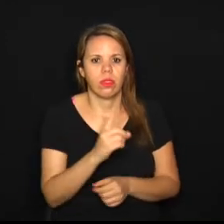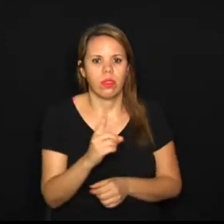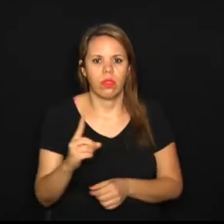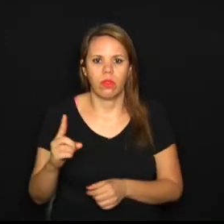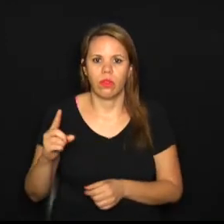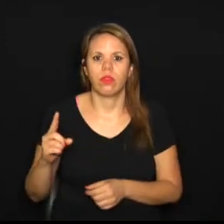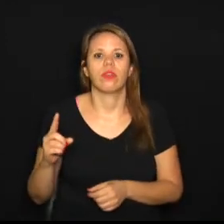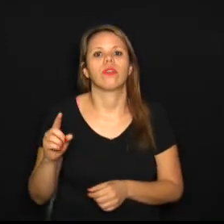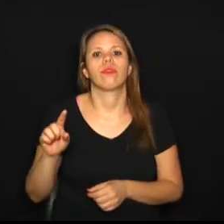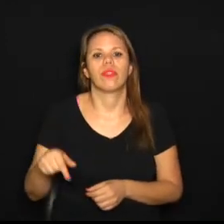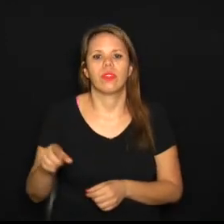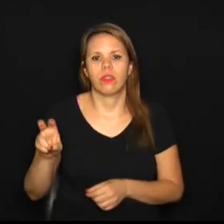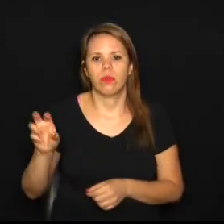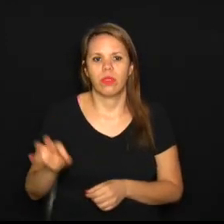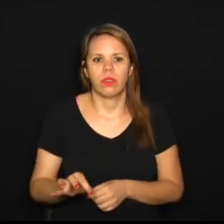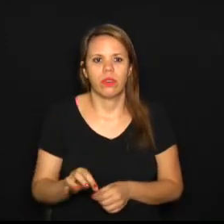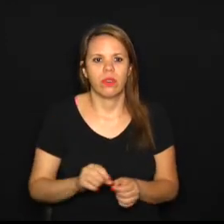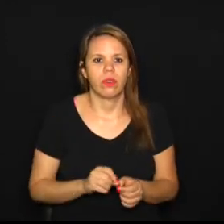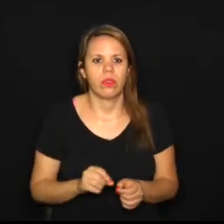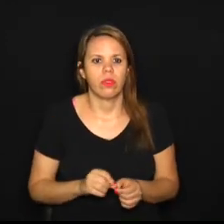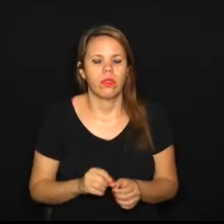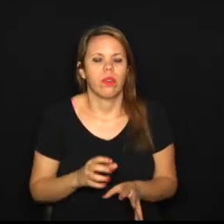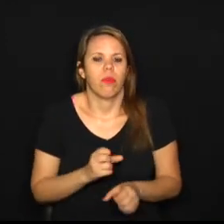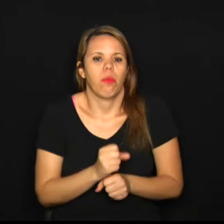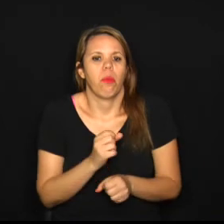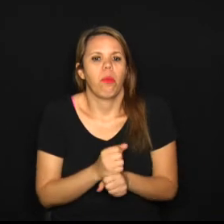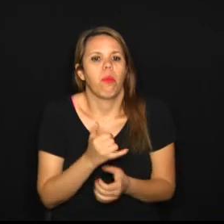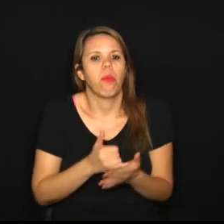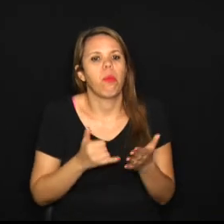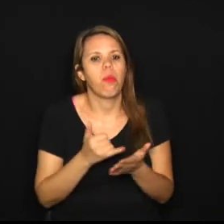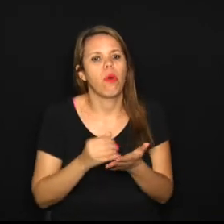111,5% do orçamento. As receitas de impostos,